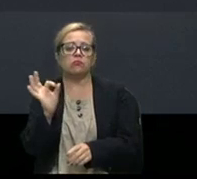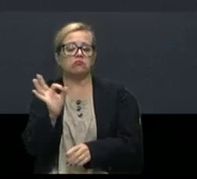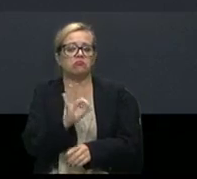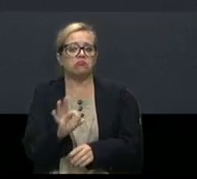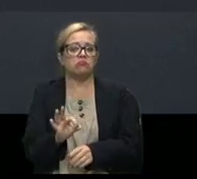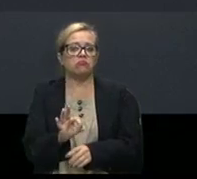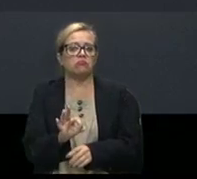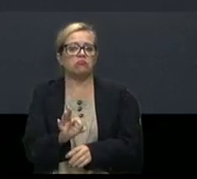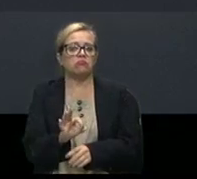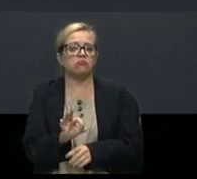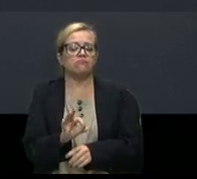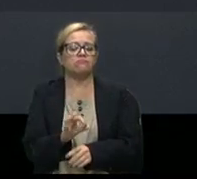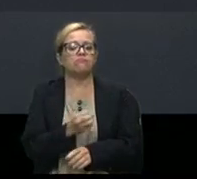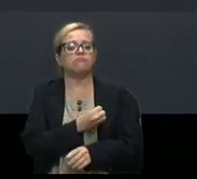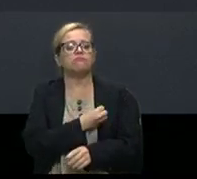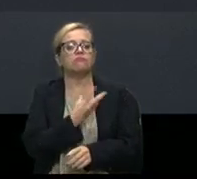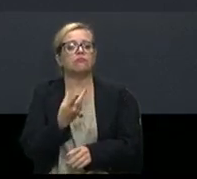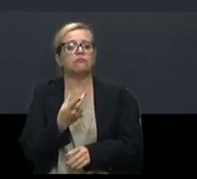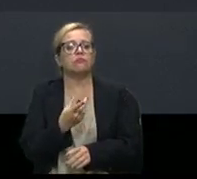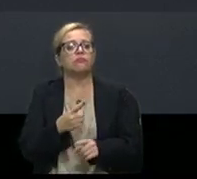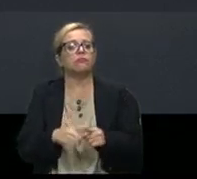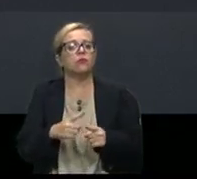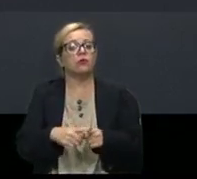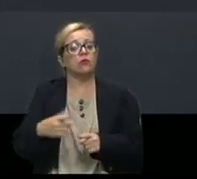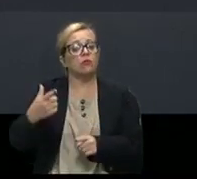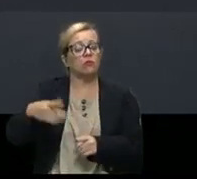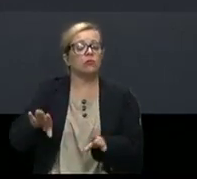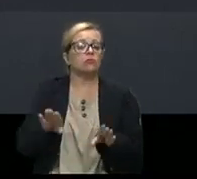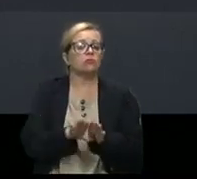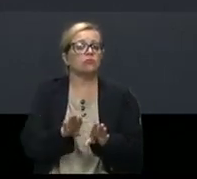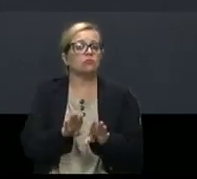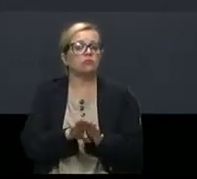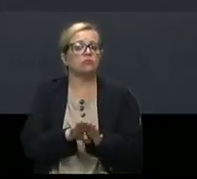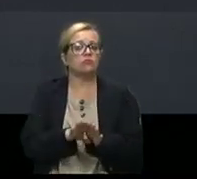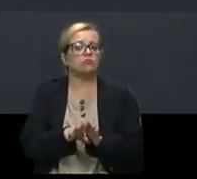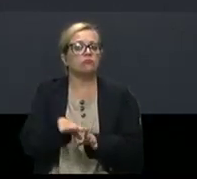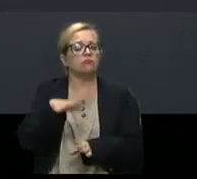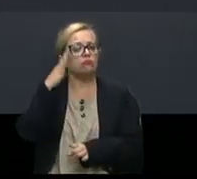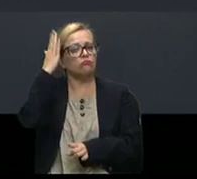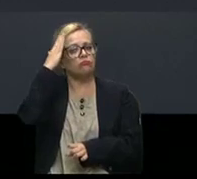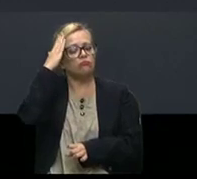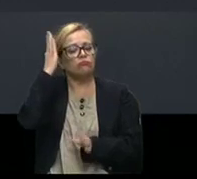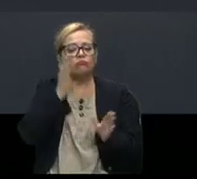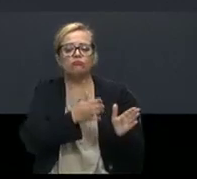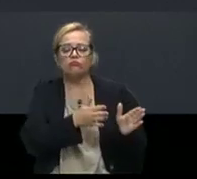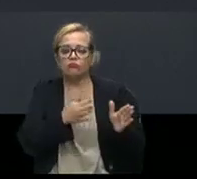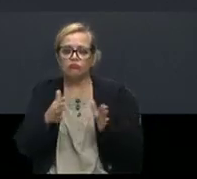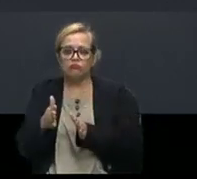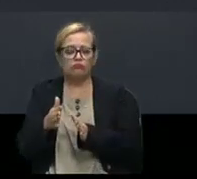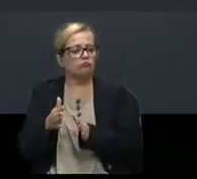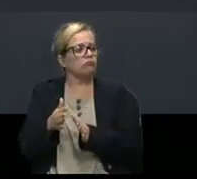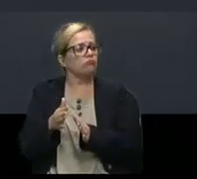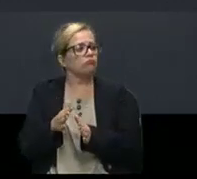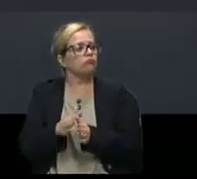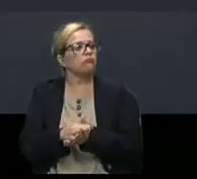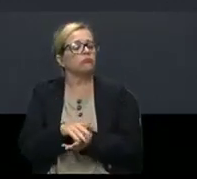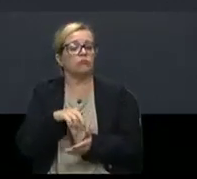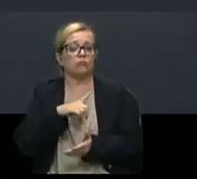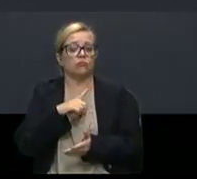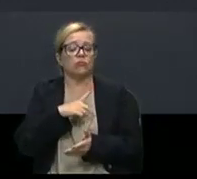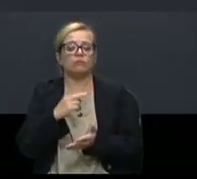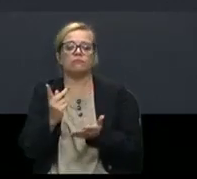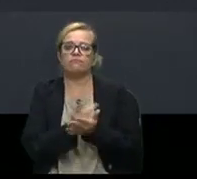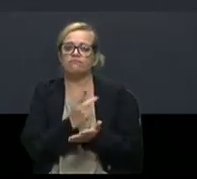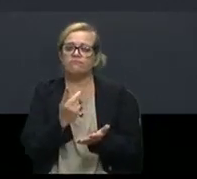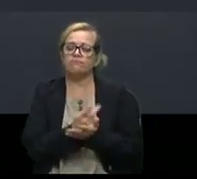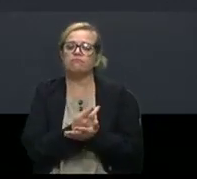variação de uma nota foi por causa da variação da outra. Então, determinou um intervalo de previsão, levando em conta o erro